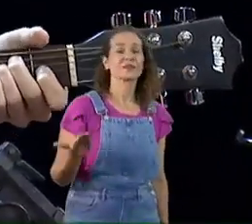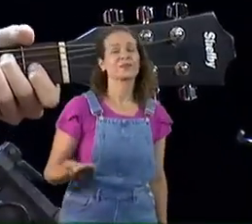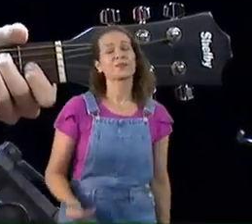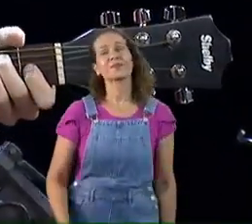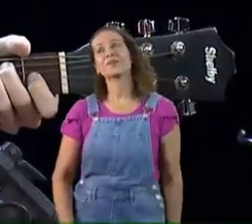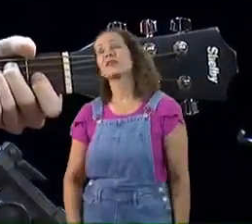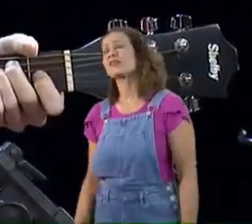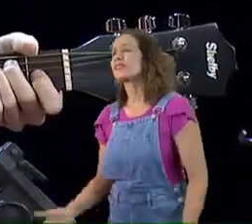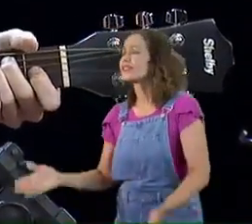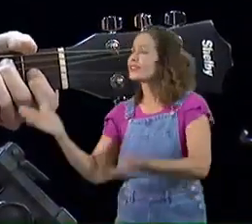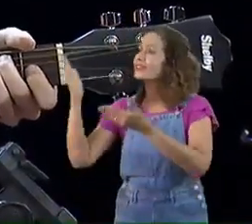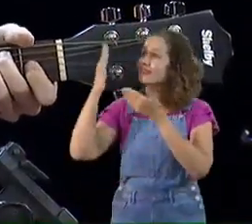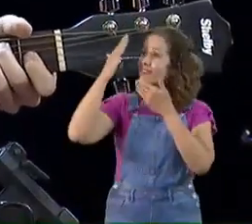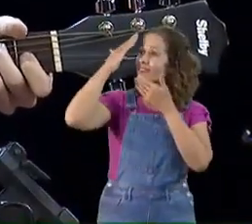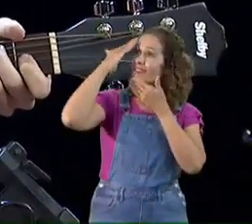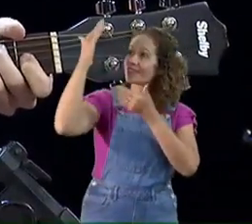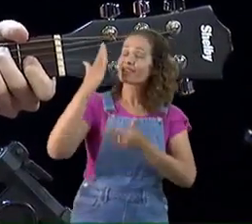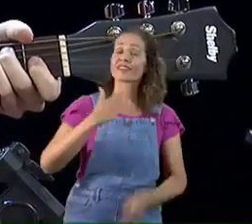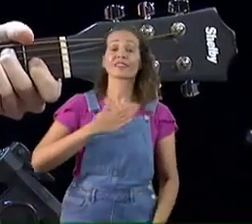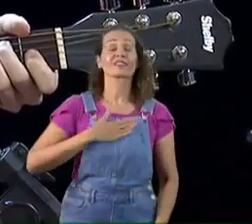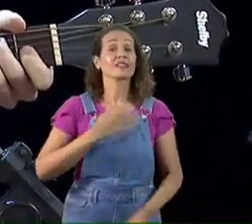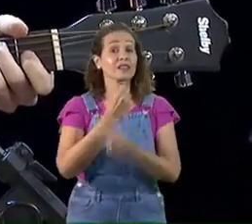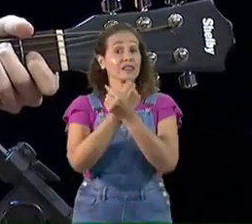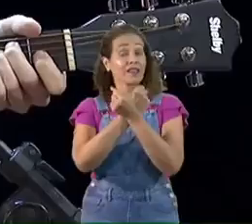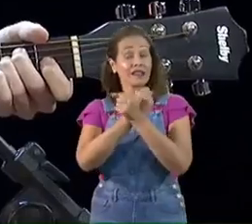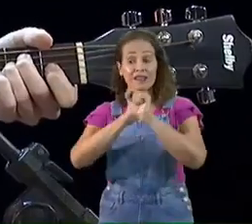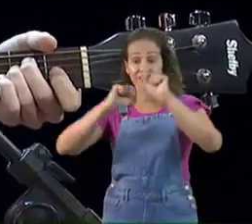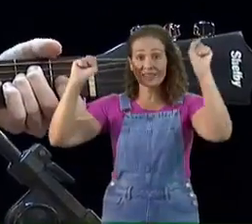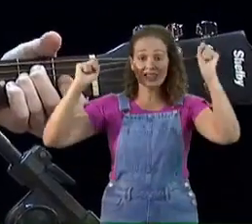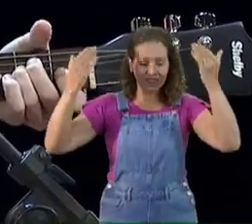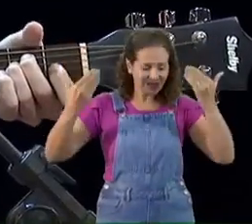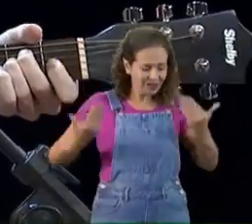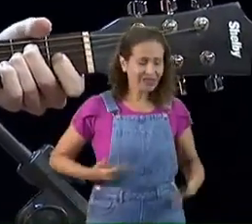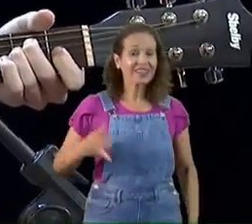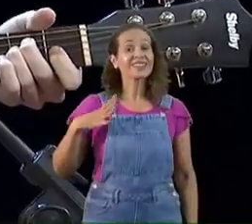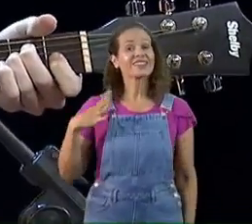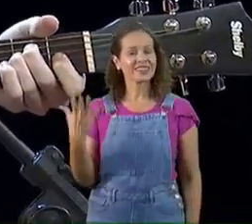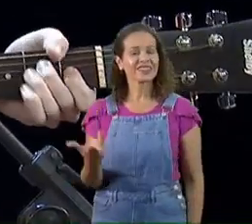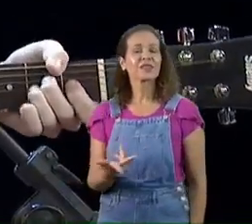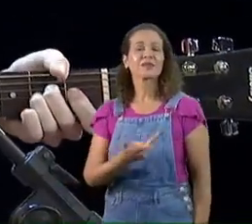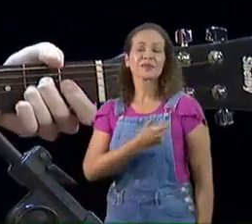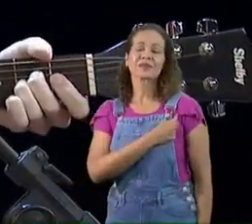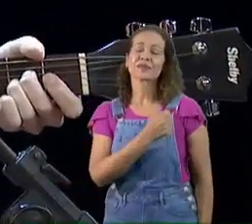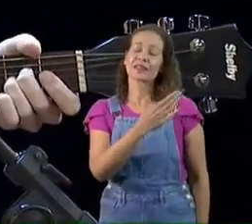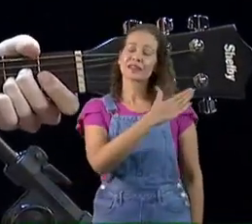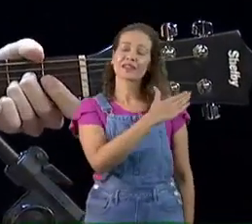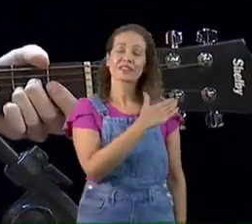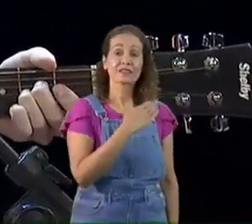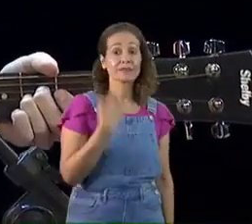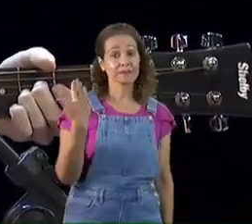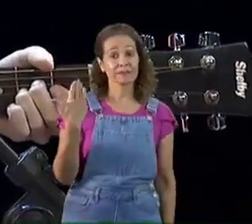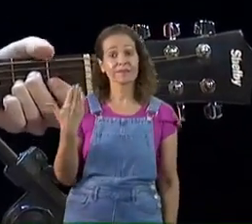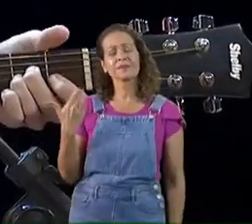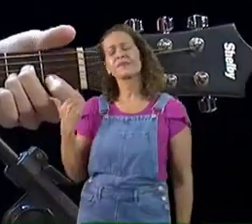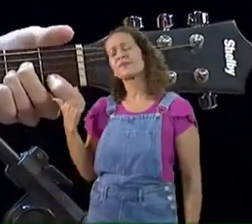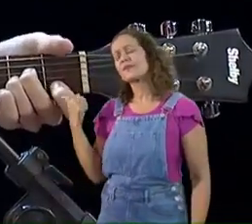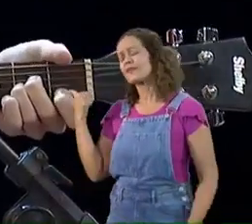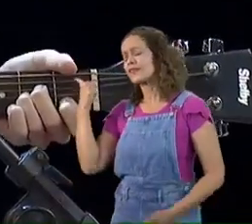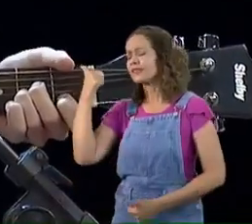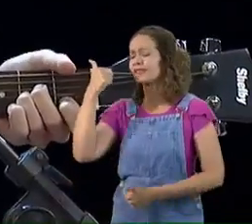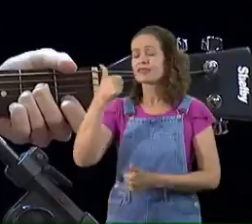Te agradeço por me libertar e salvar, por ter